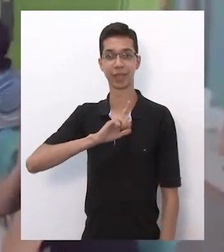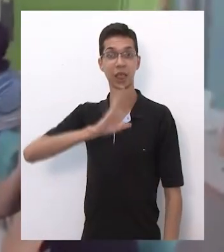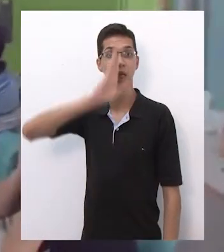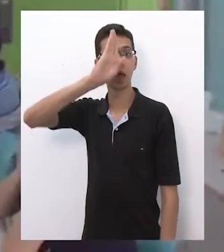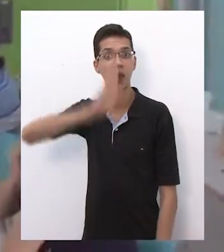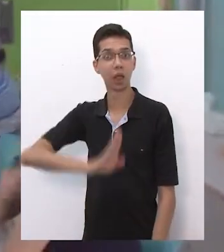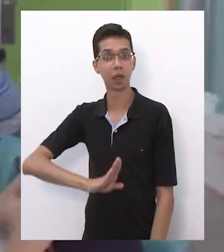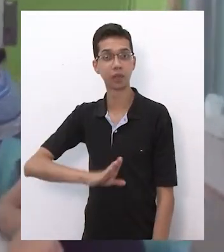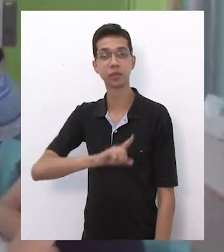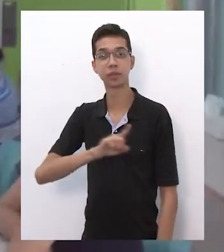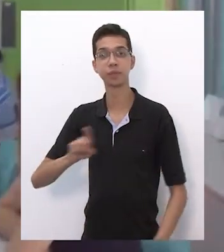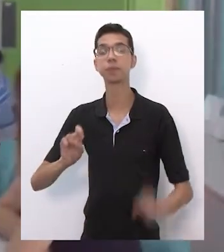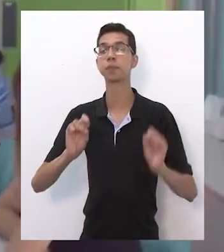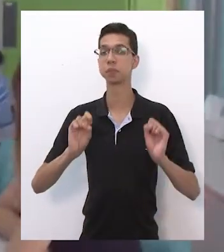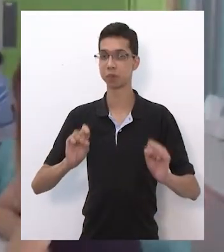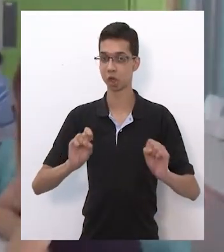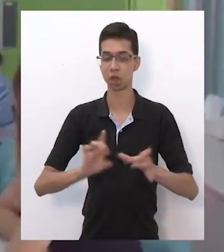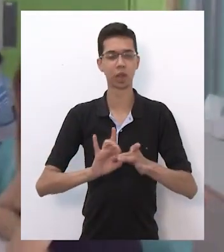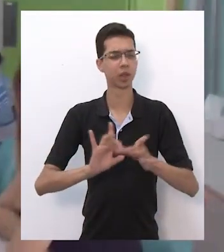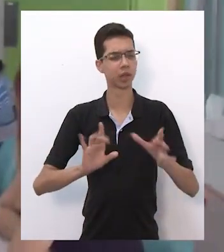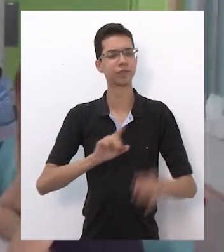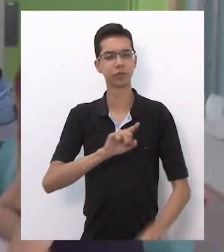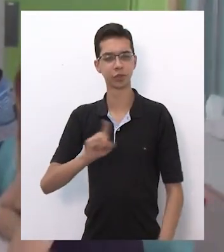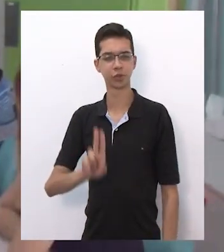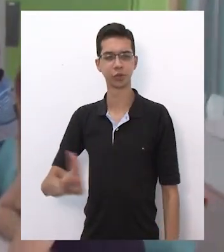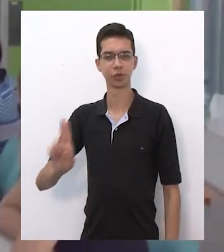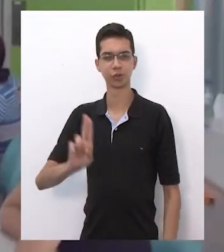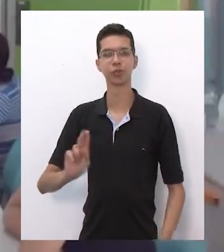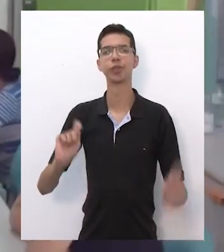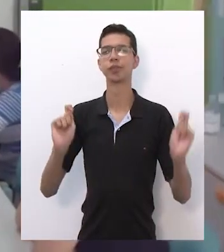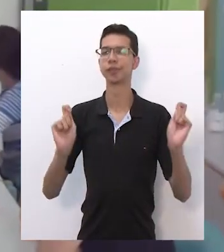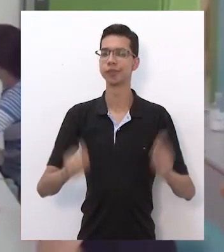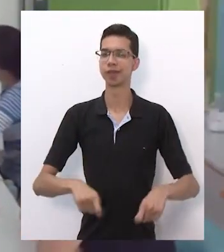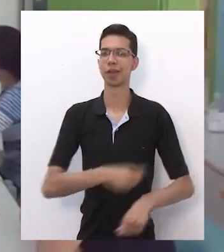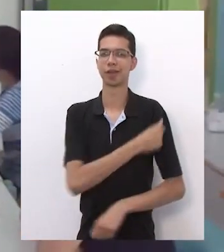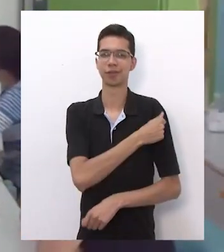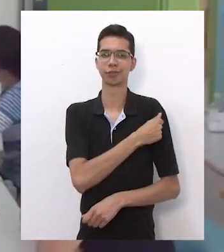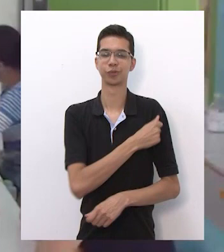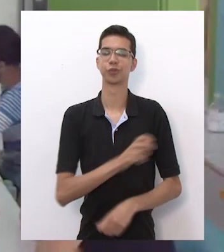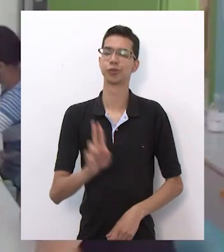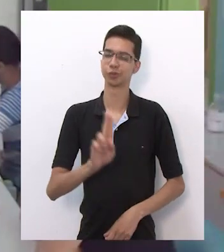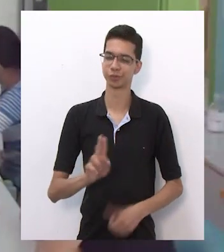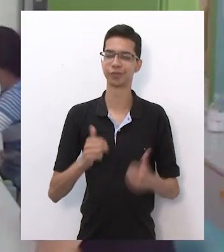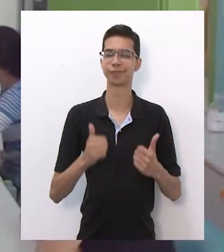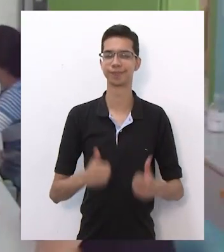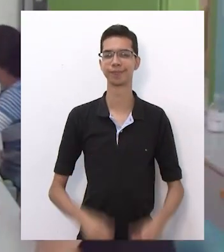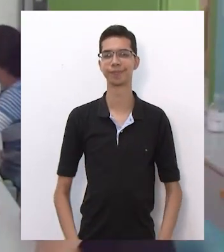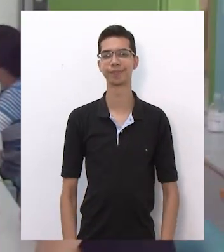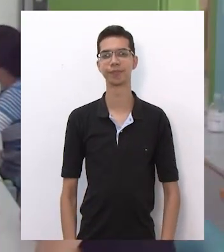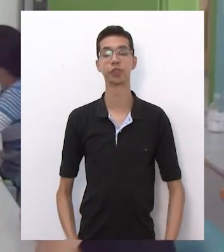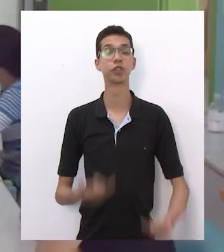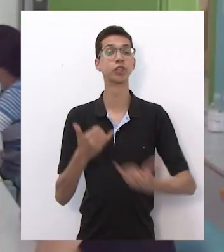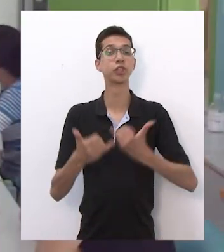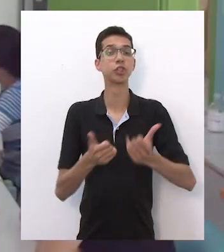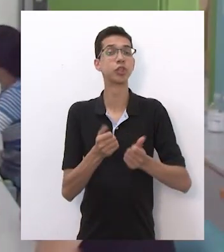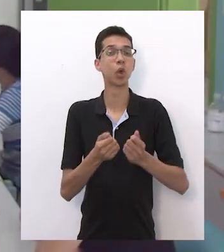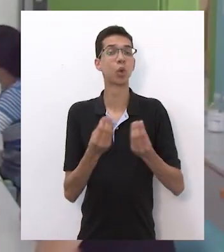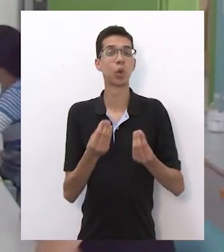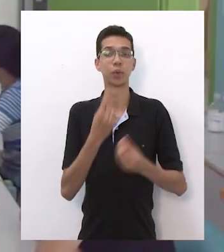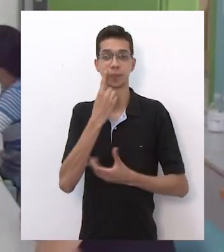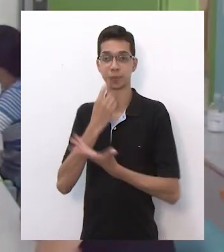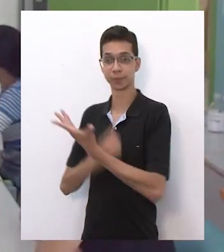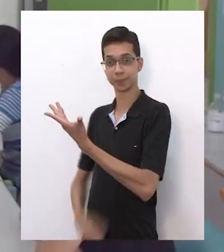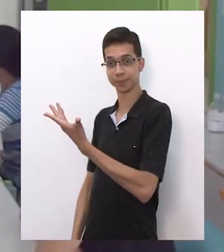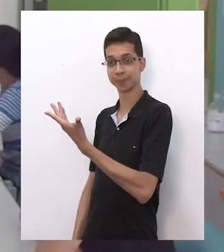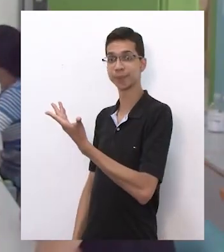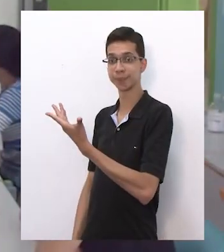gratuita que vocês podem utilizar, inclusive com os alunos. O jogo basicamente consiste em você coletar o maior número possível